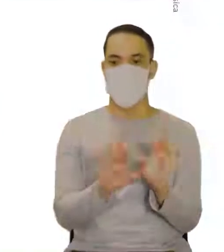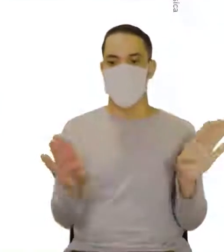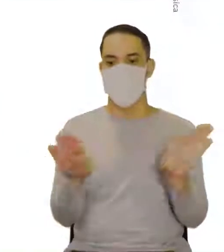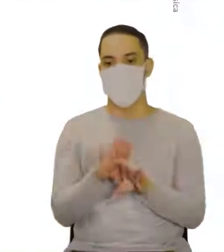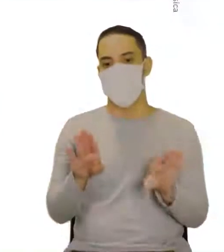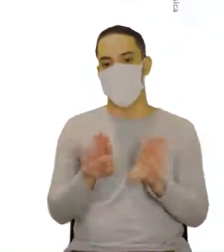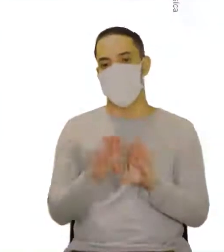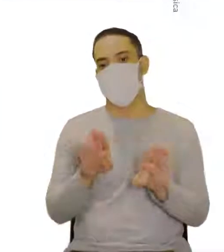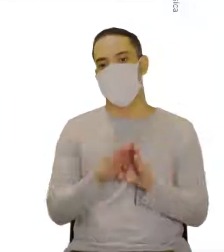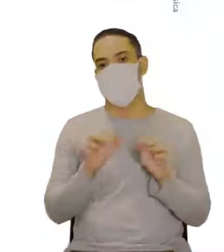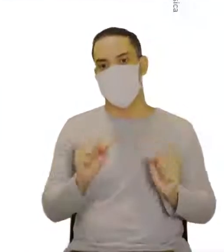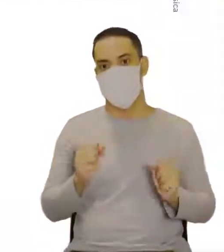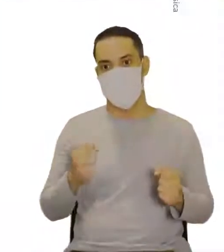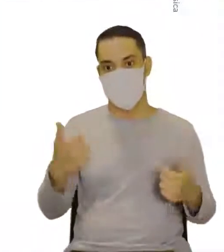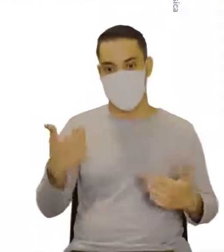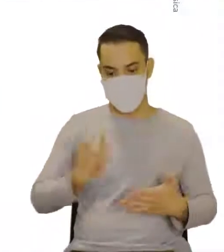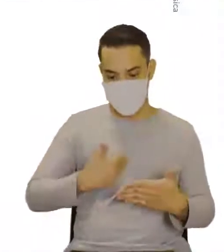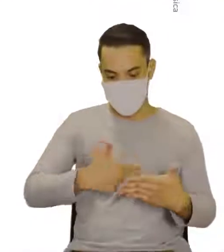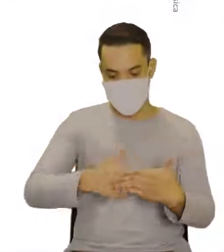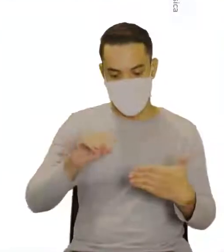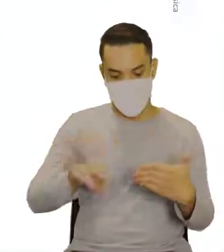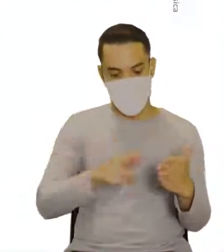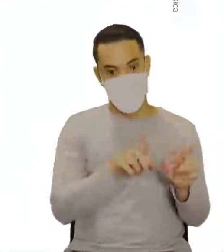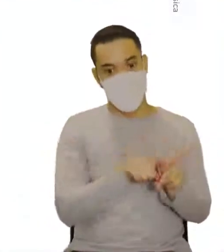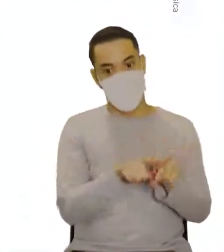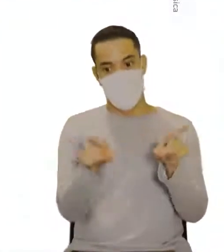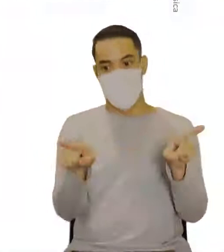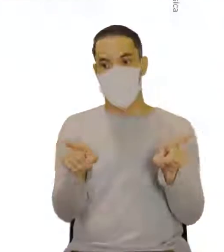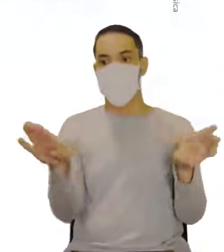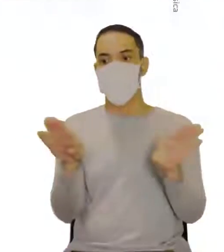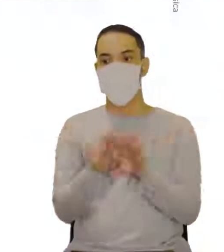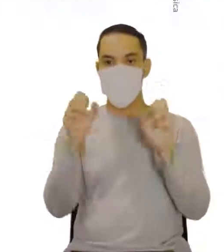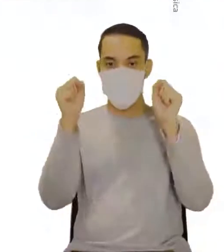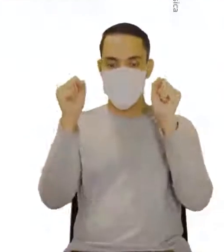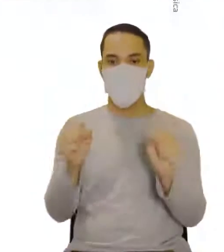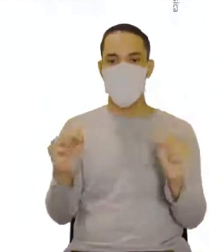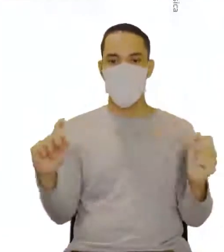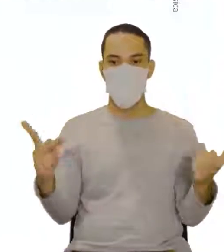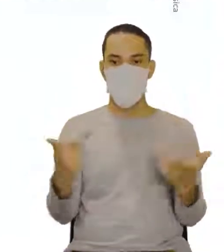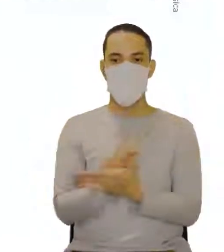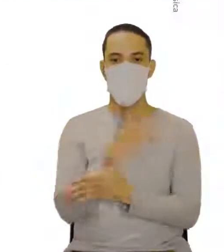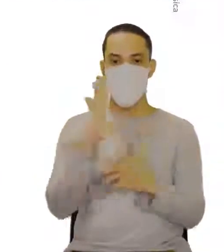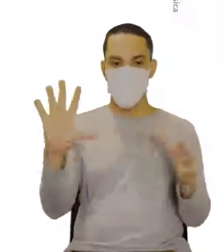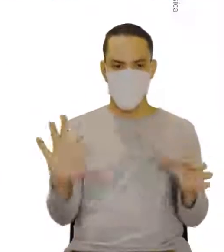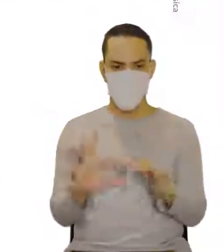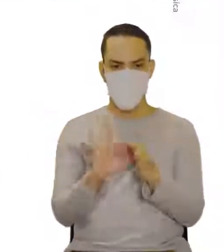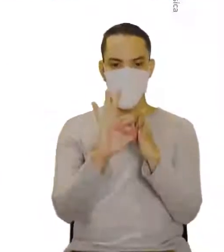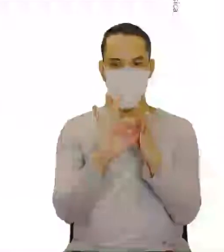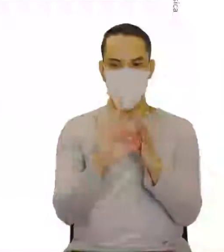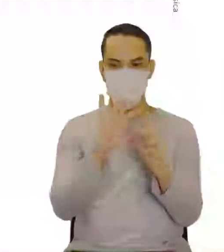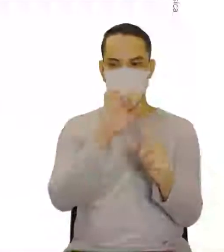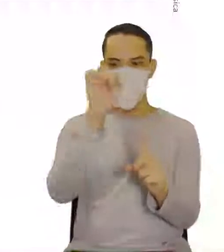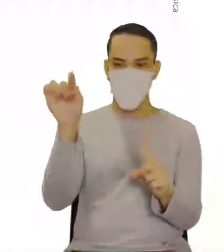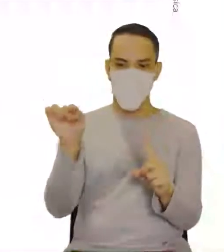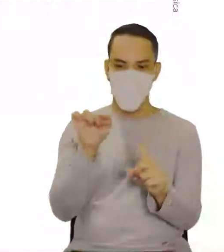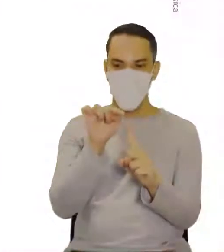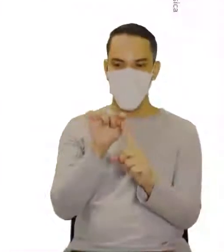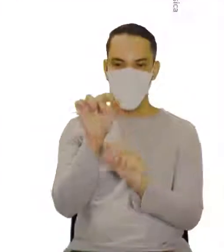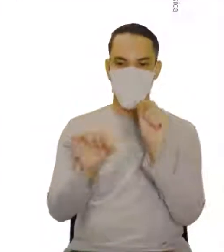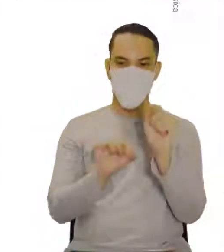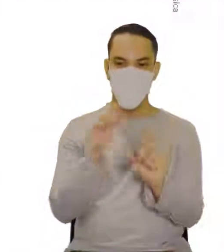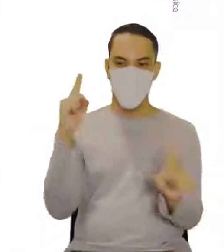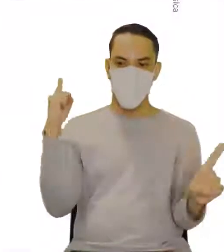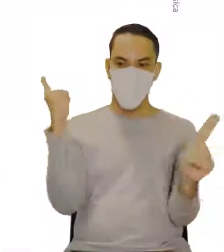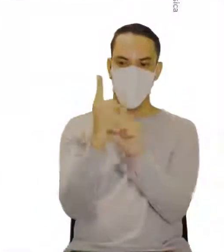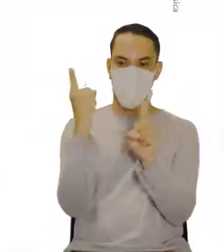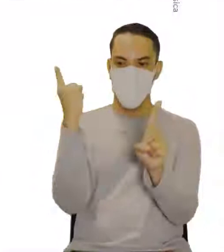como eu falei para vocês, tá? Então, geradores, eles também podem ser associados. Os objetivos são para